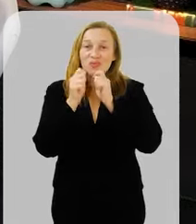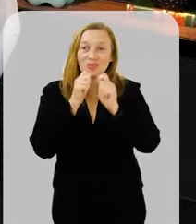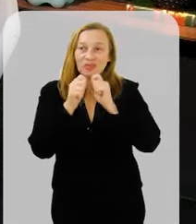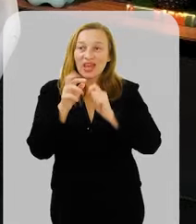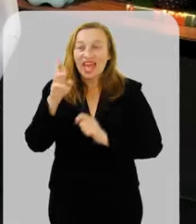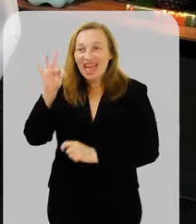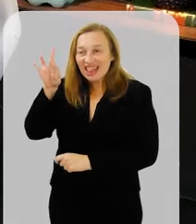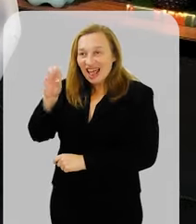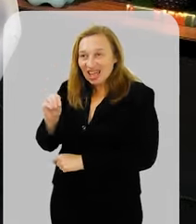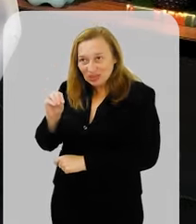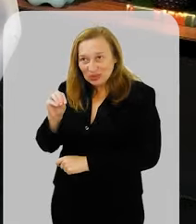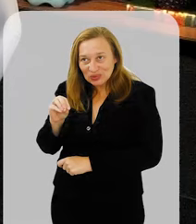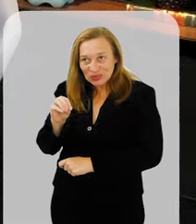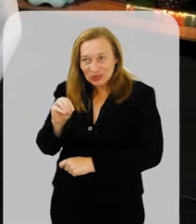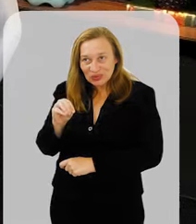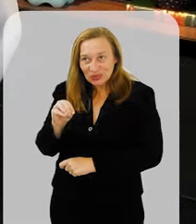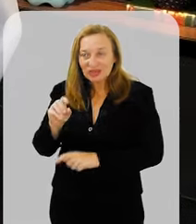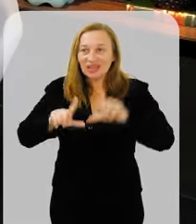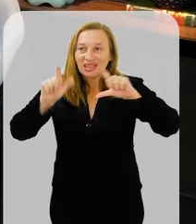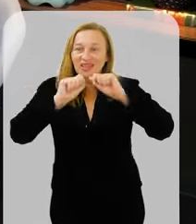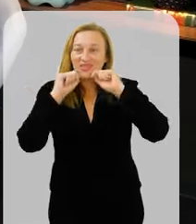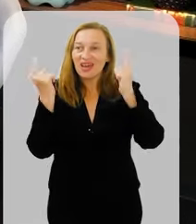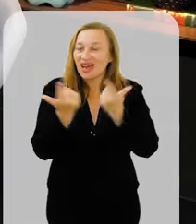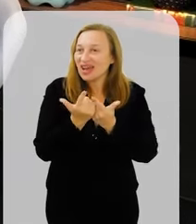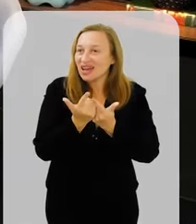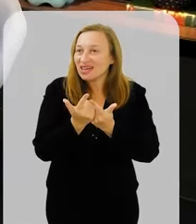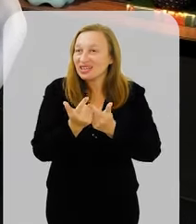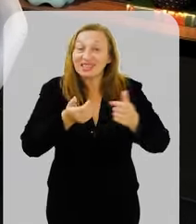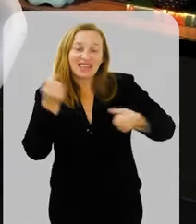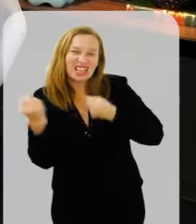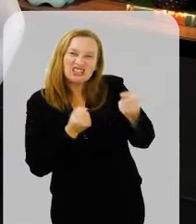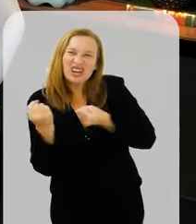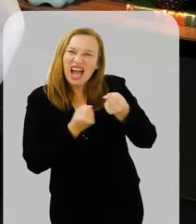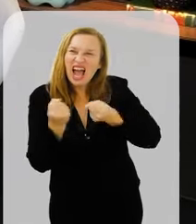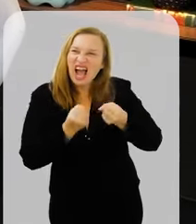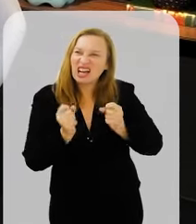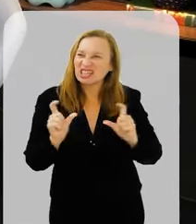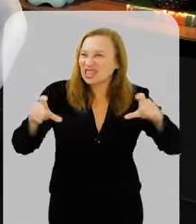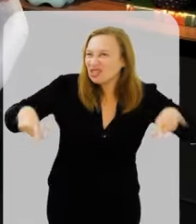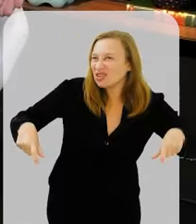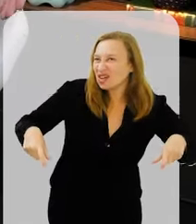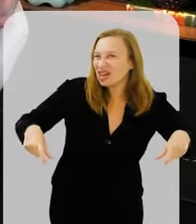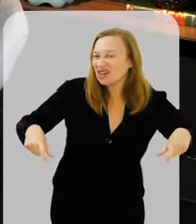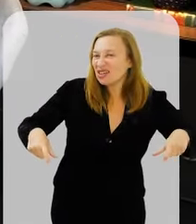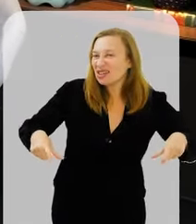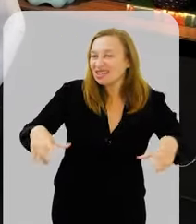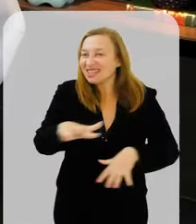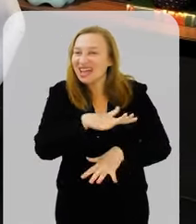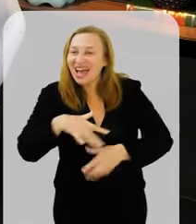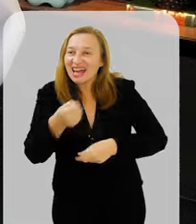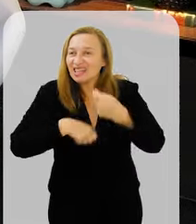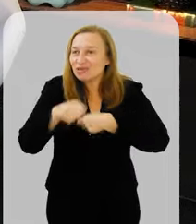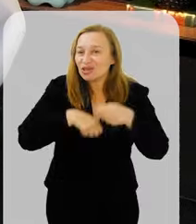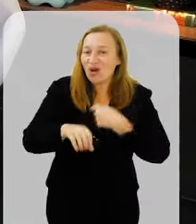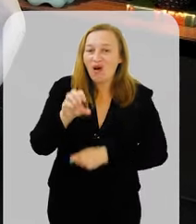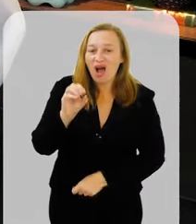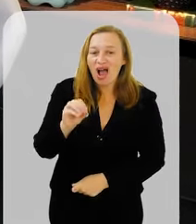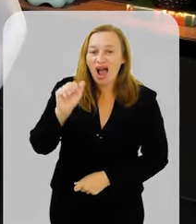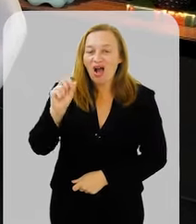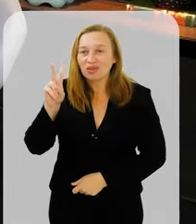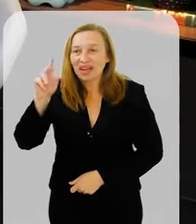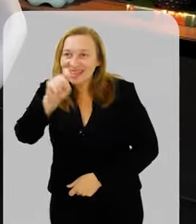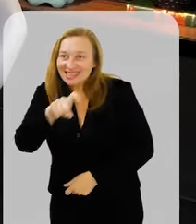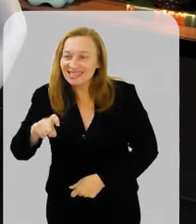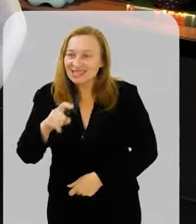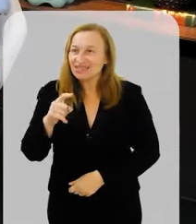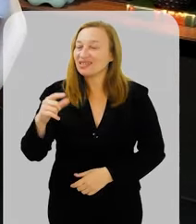eclético comentarista Renato Azevedo, da TV Alerj, está no carro, está no campo, está na área administrativa do Audax.